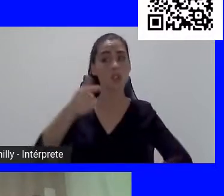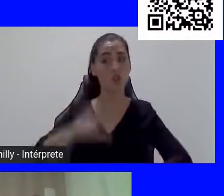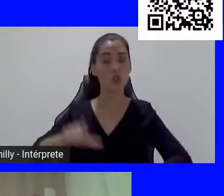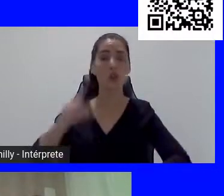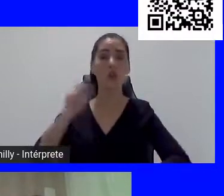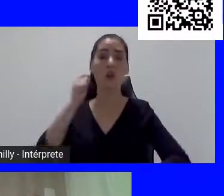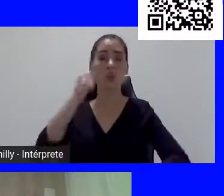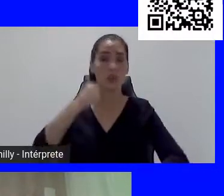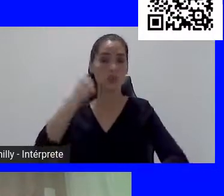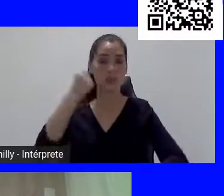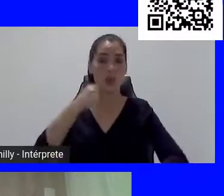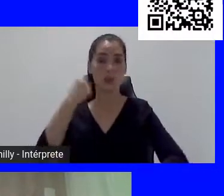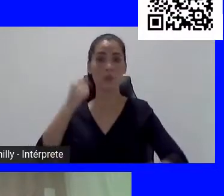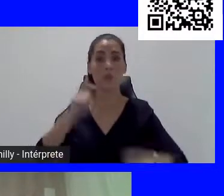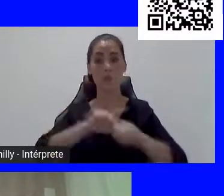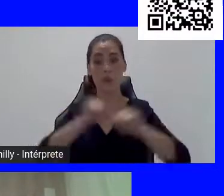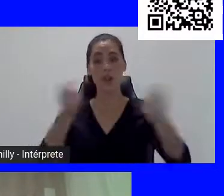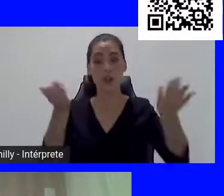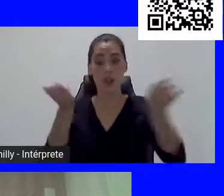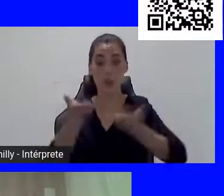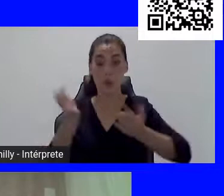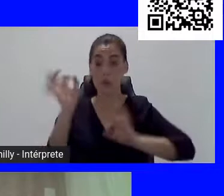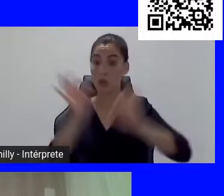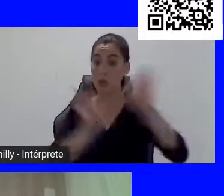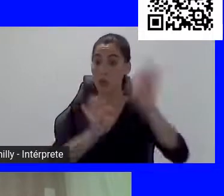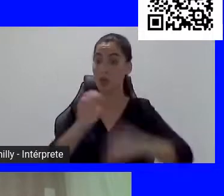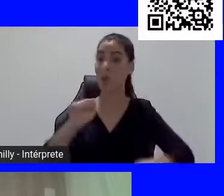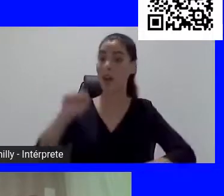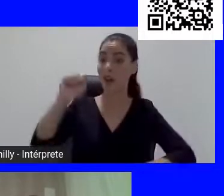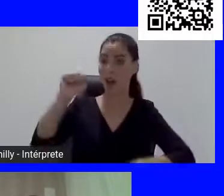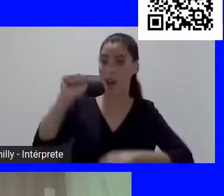nacional, que é ser pré-candidata à presidência da República.